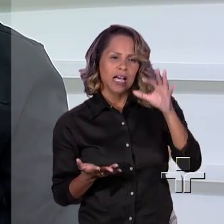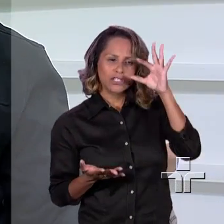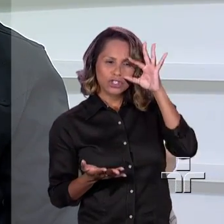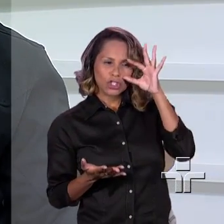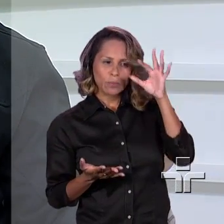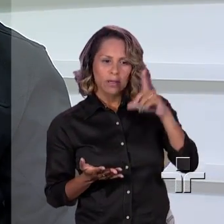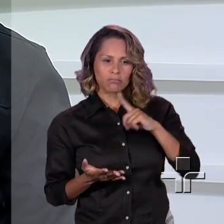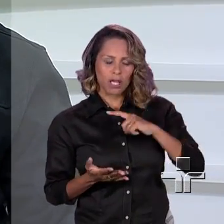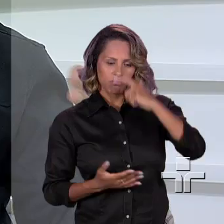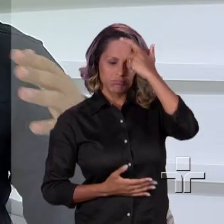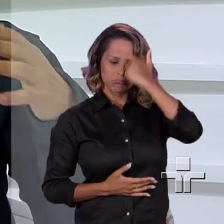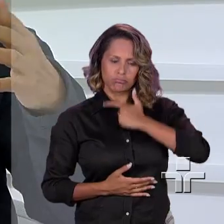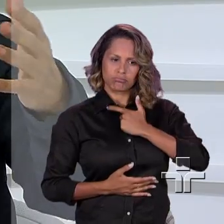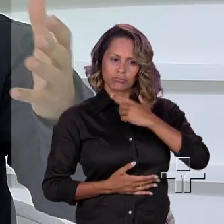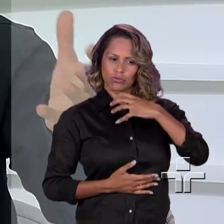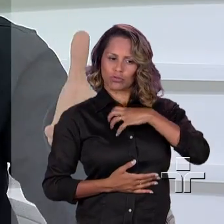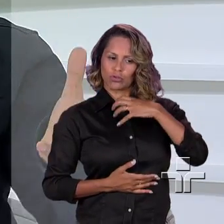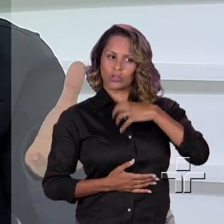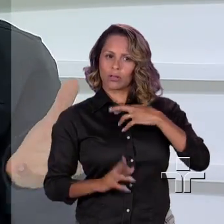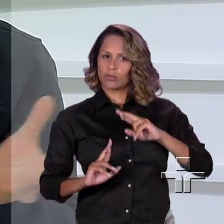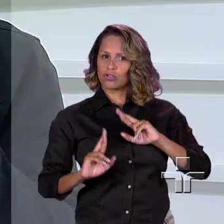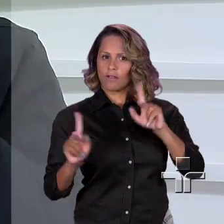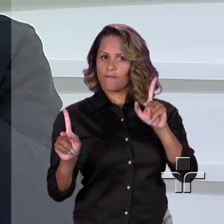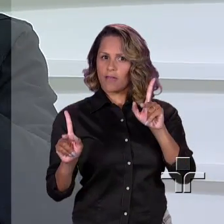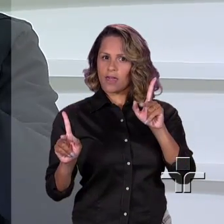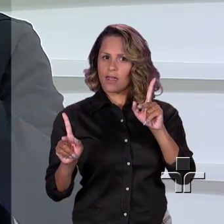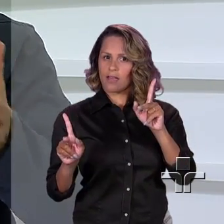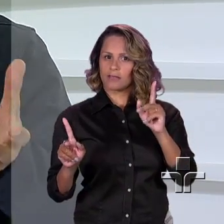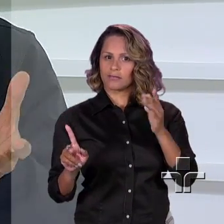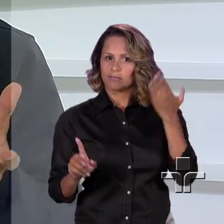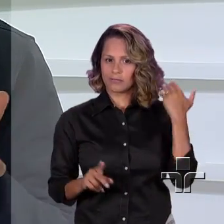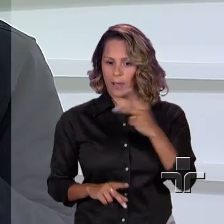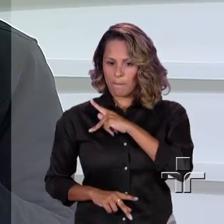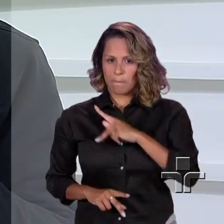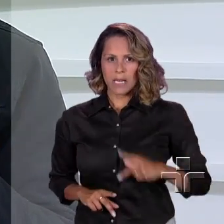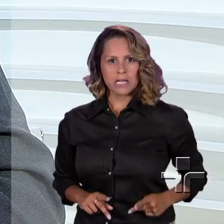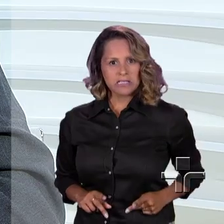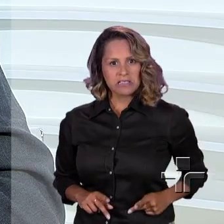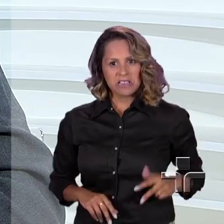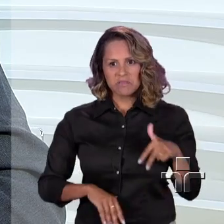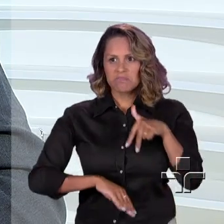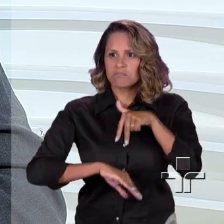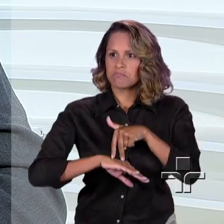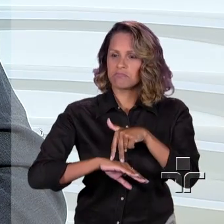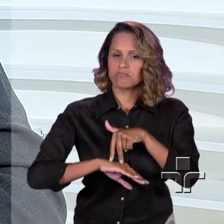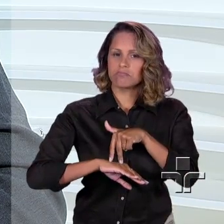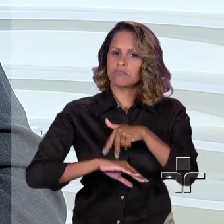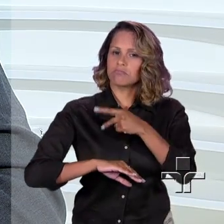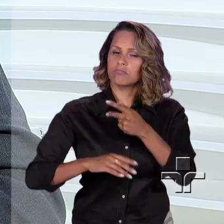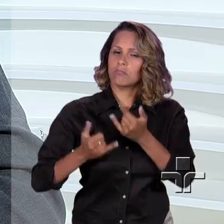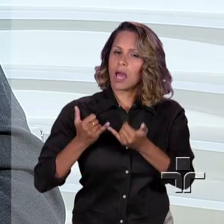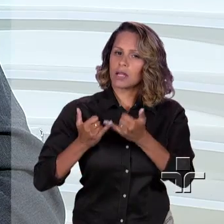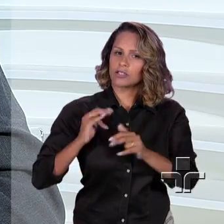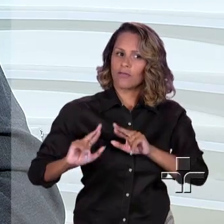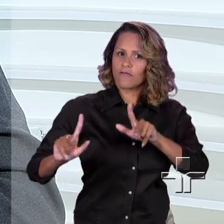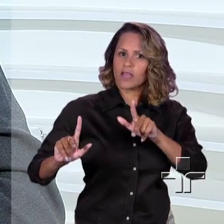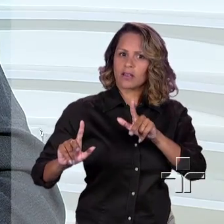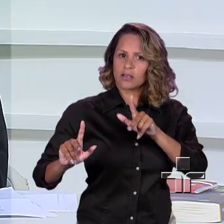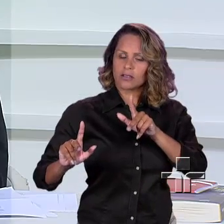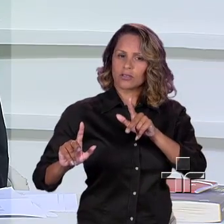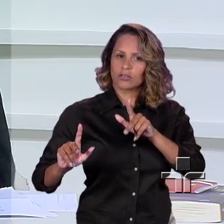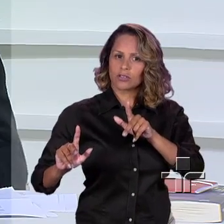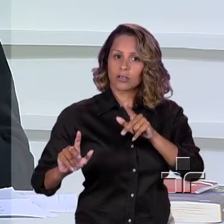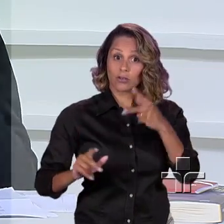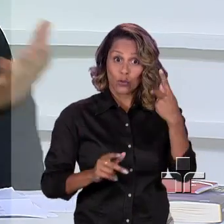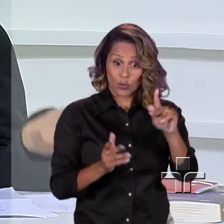que a gente teve dela na presidência, transmitida pela mídia. Ela parece uma mulher mais doce no